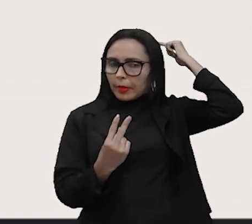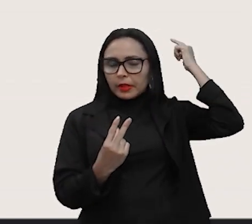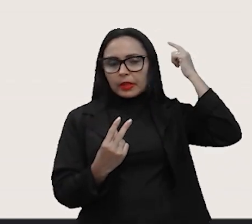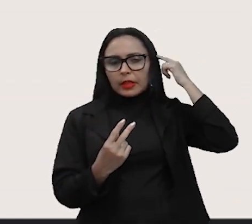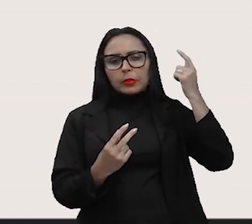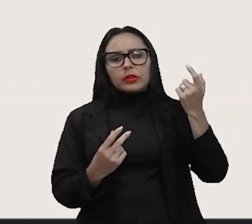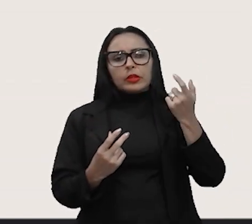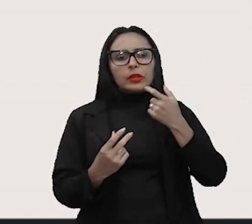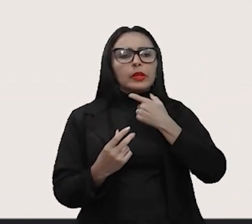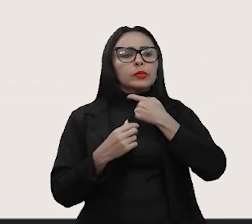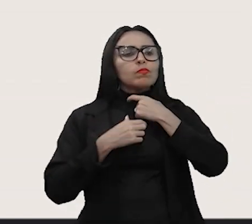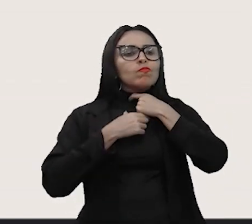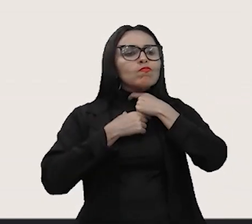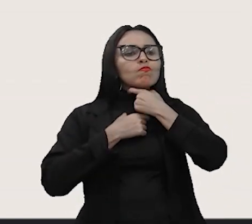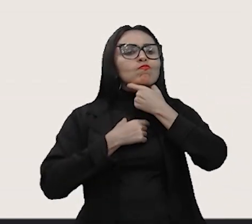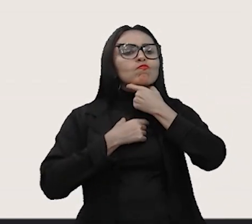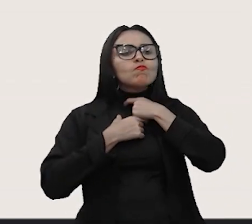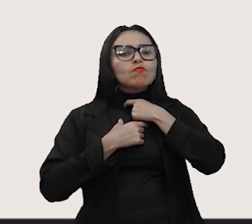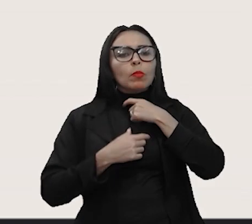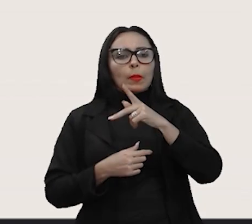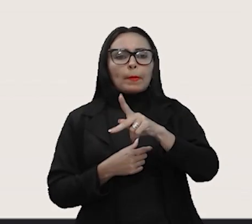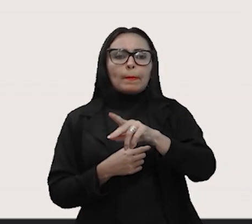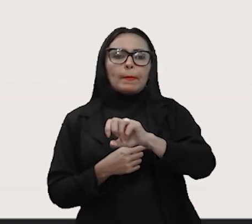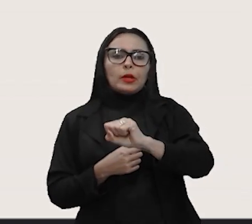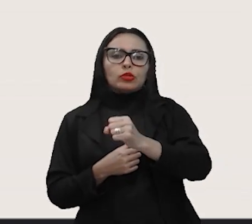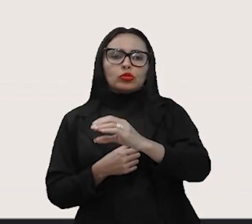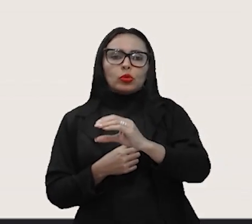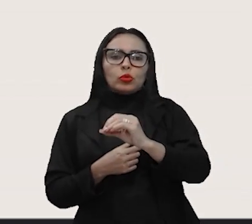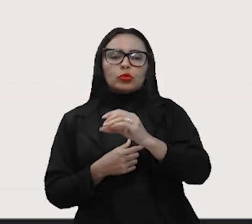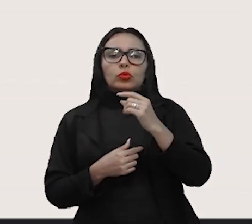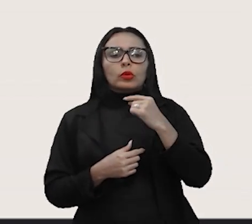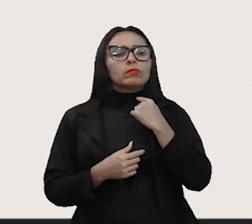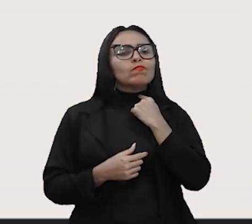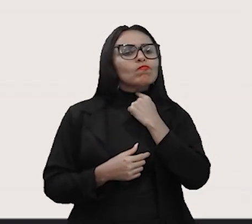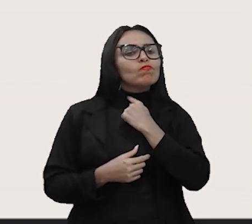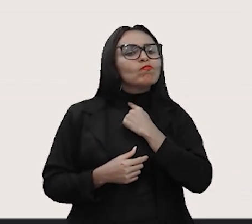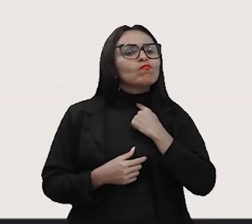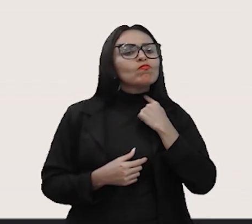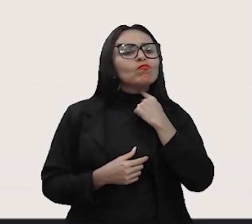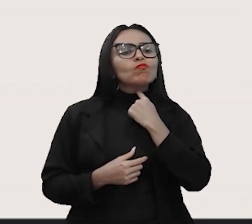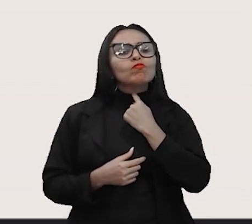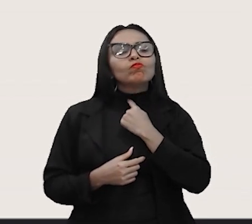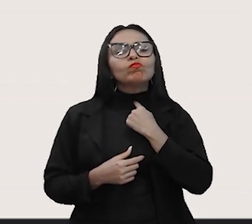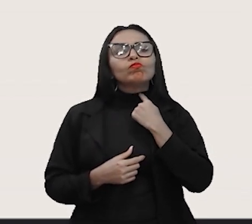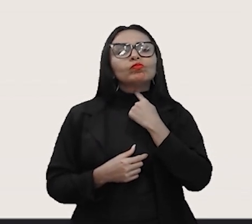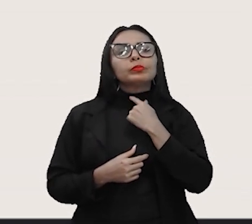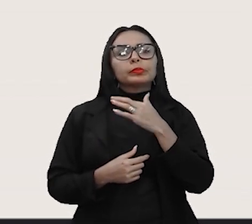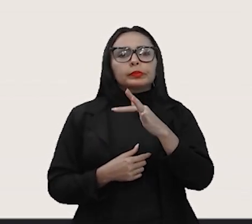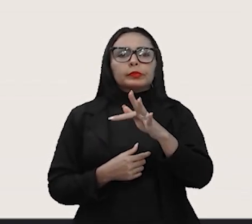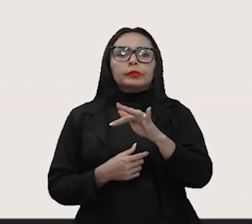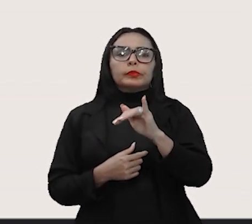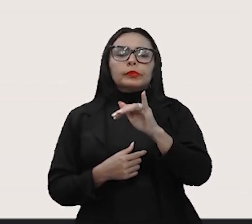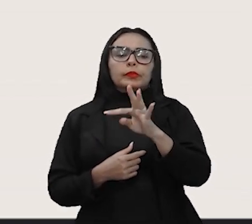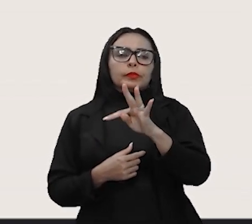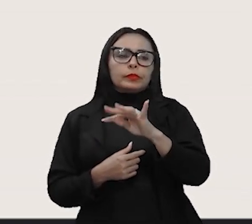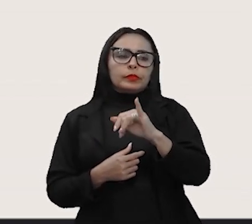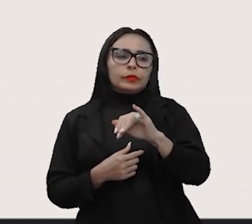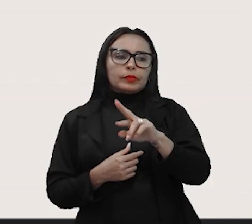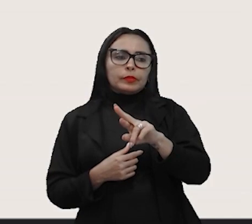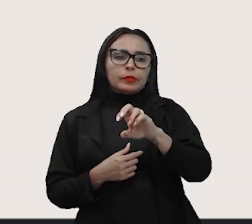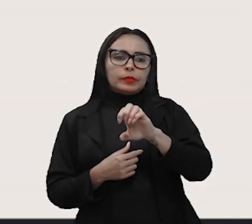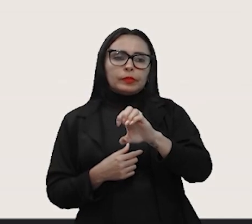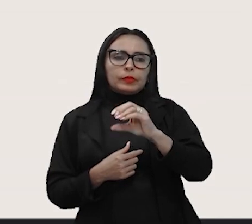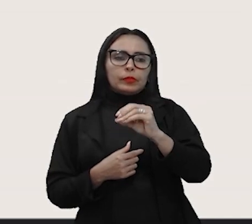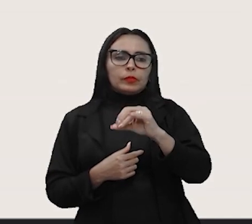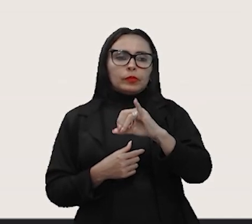pescoço. Vocês vão ter que lembrar da tireoide, que é uma glândulazinha que é encontrada na região do pescoço, que parece uma